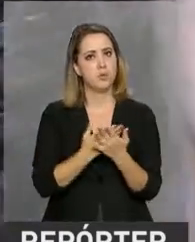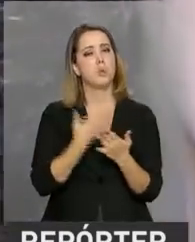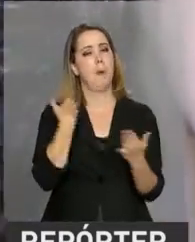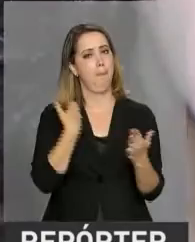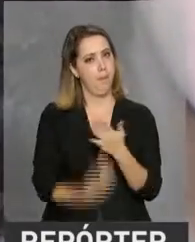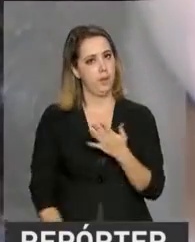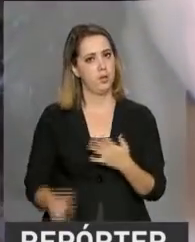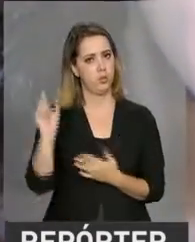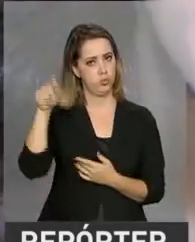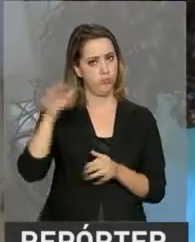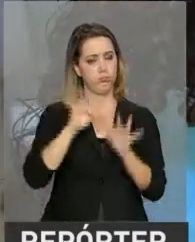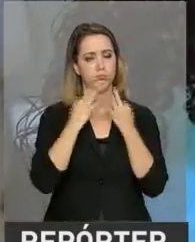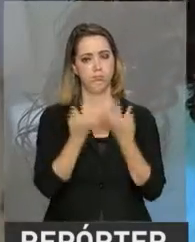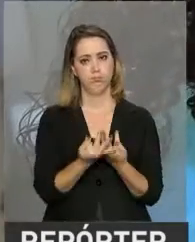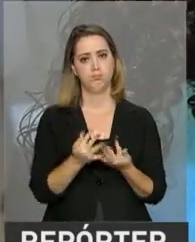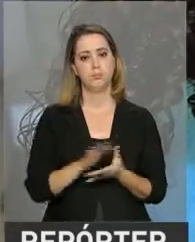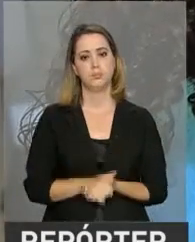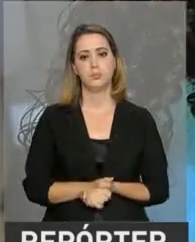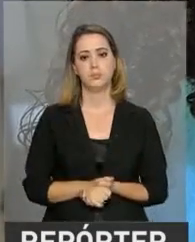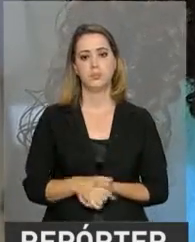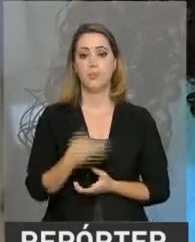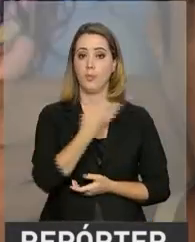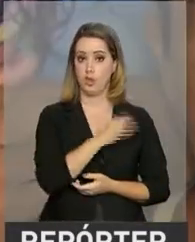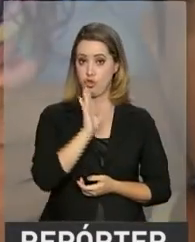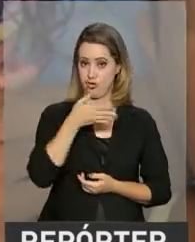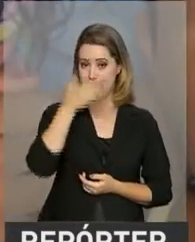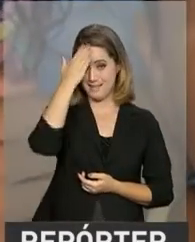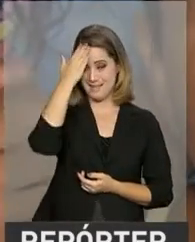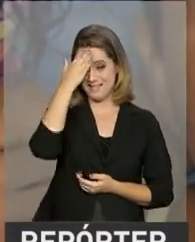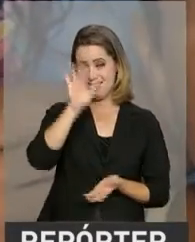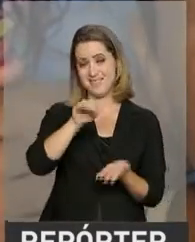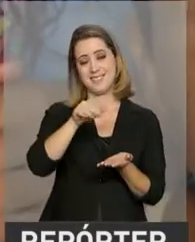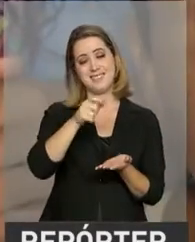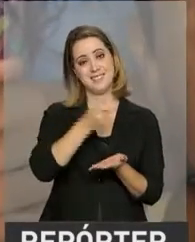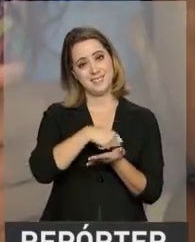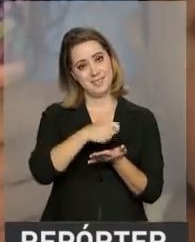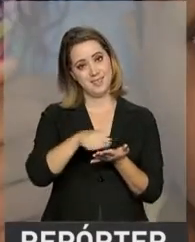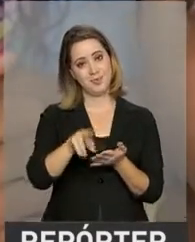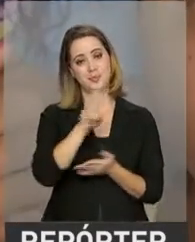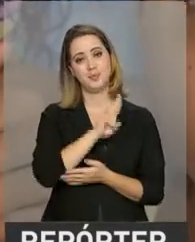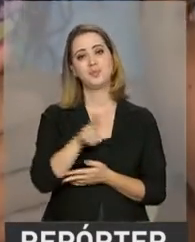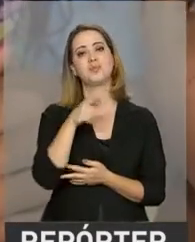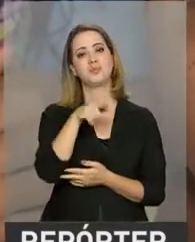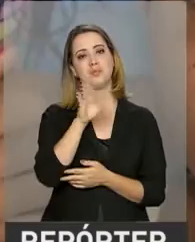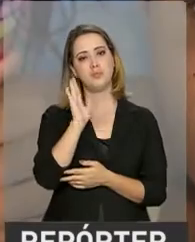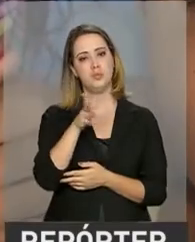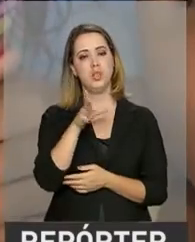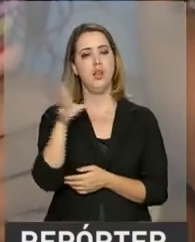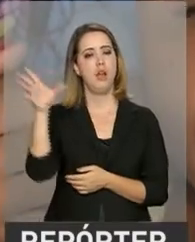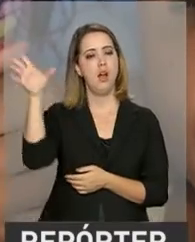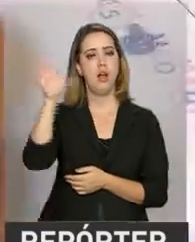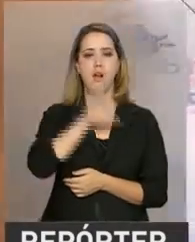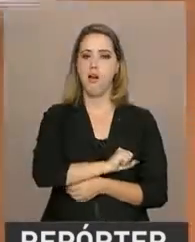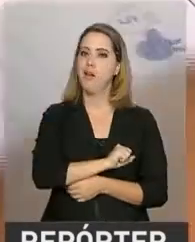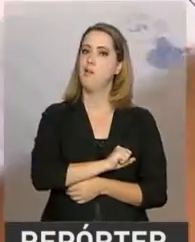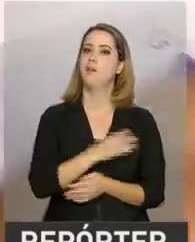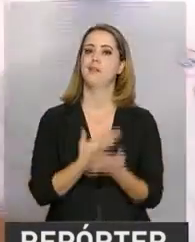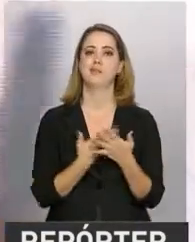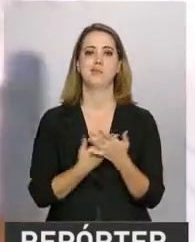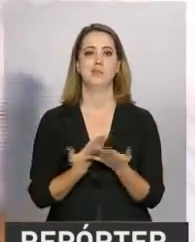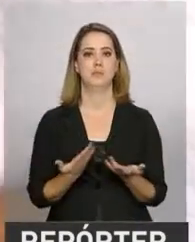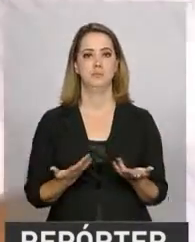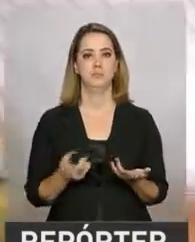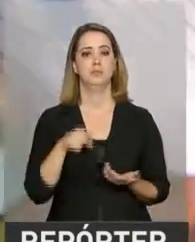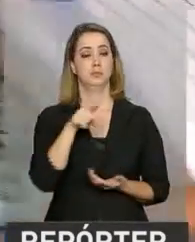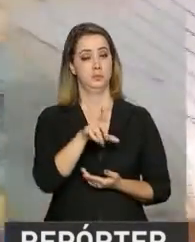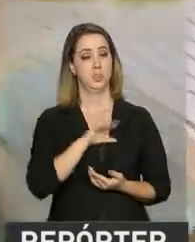Maria Júlia, de 6 anos, já sabe escrever o nome. A mãe, Antônia, garante que a pequena adora estudar. Este ano, ela